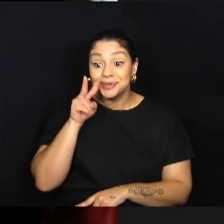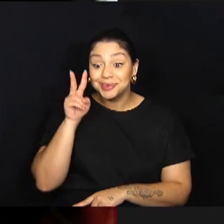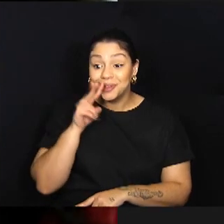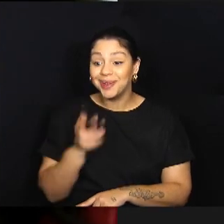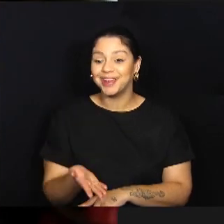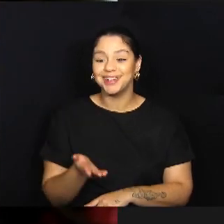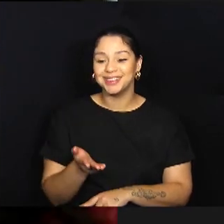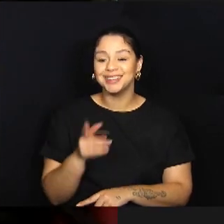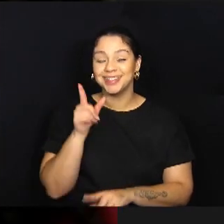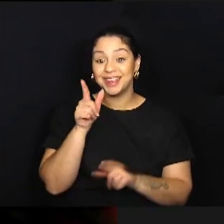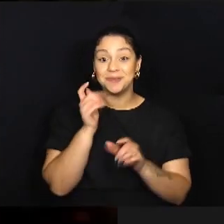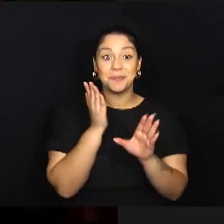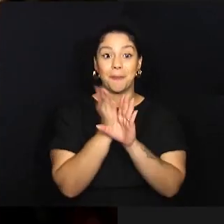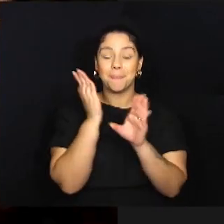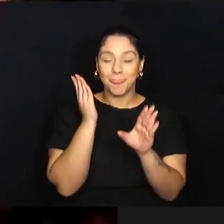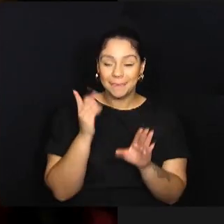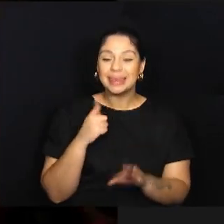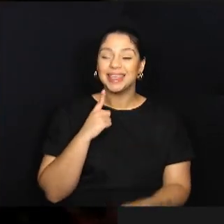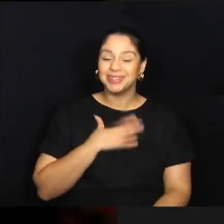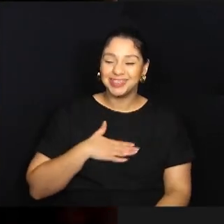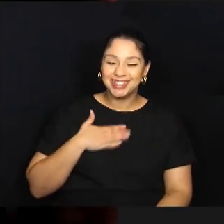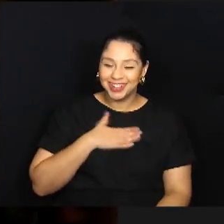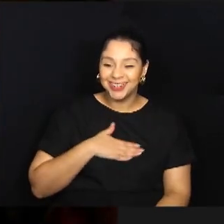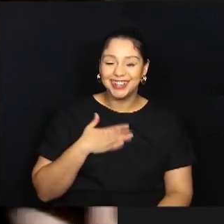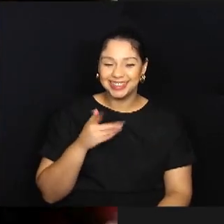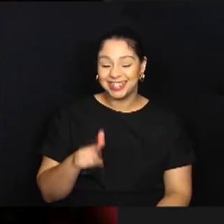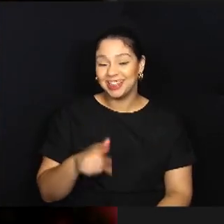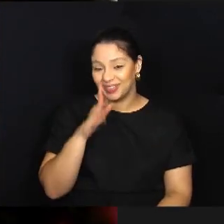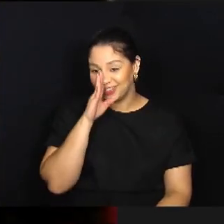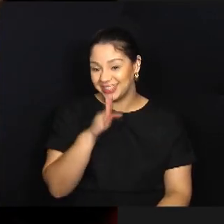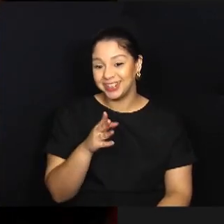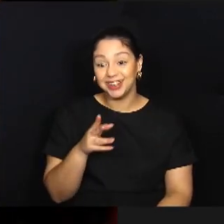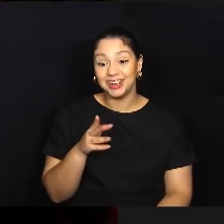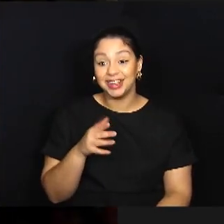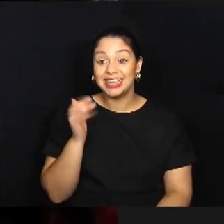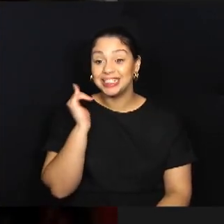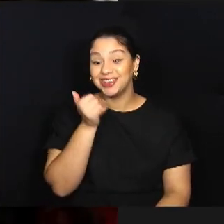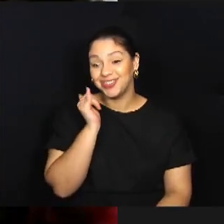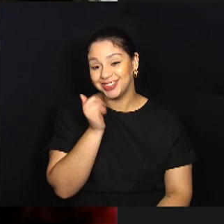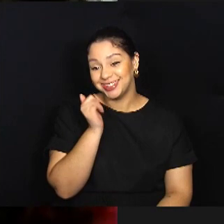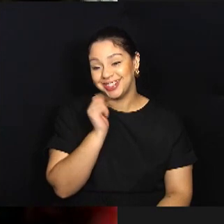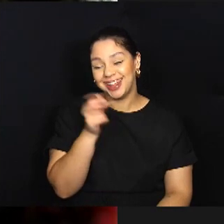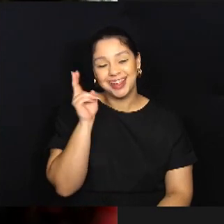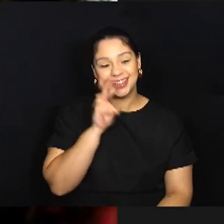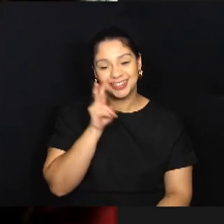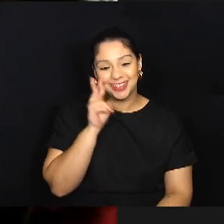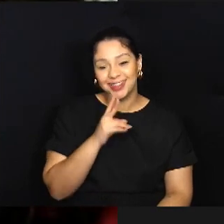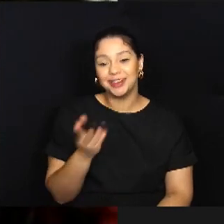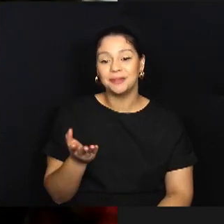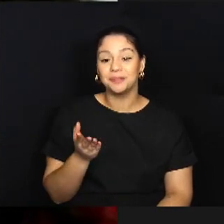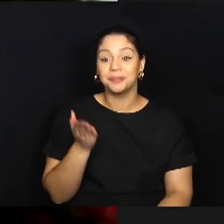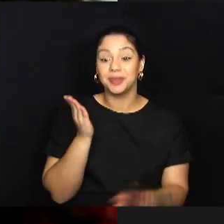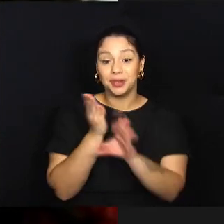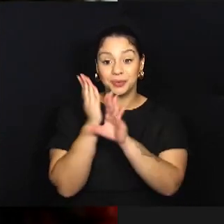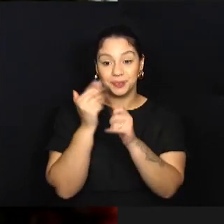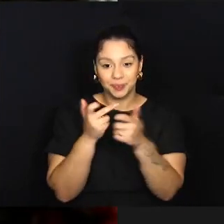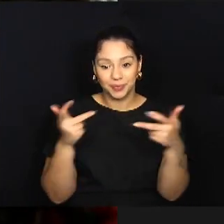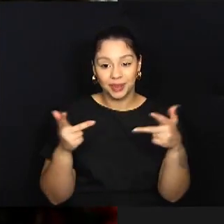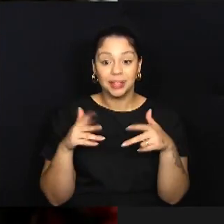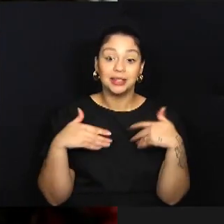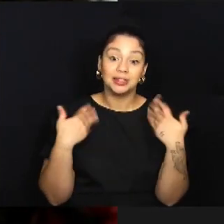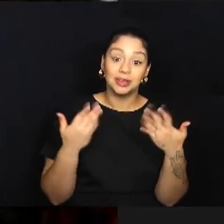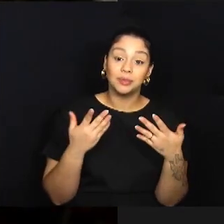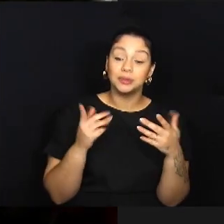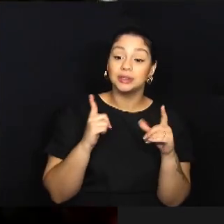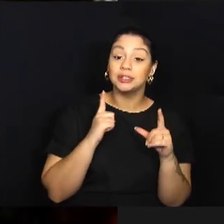a gente descobre e que a gente gosta de contar. Acho que é isso que a gente gosta de fazer, contar as histórias que a gente descobre. E aí, no fim, a